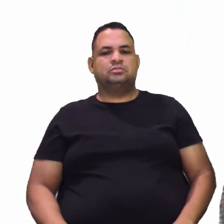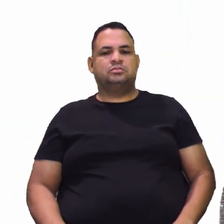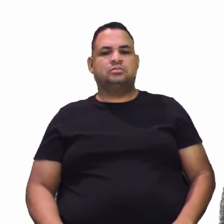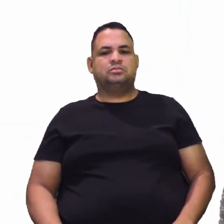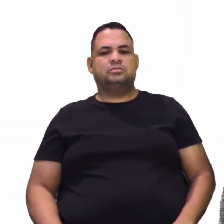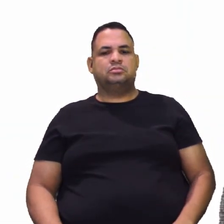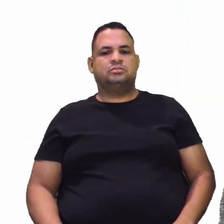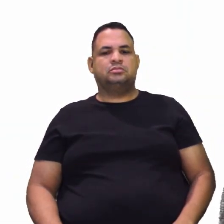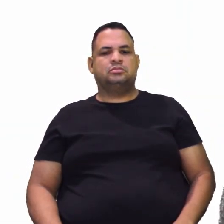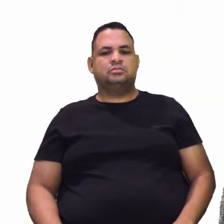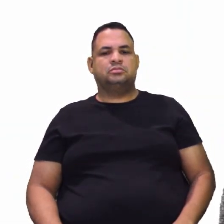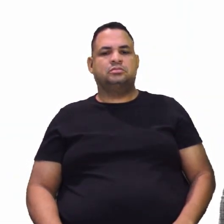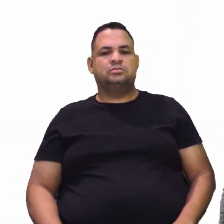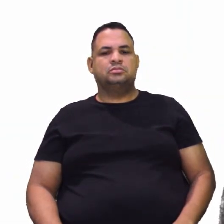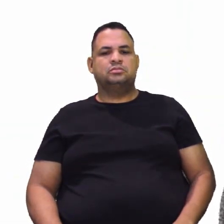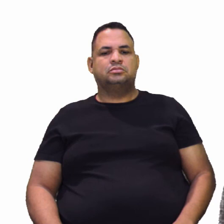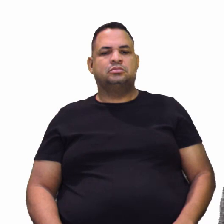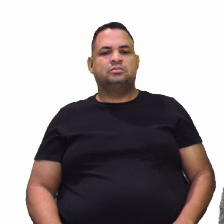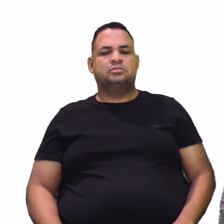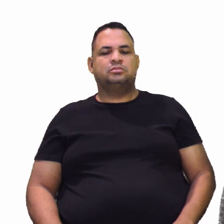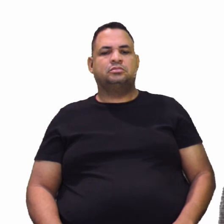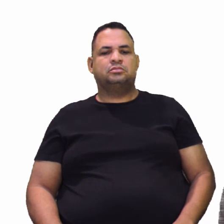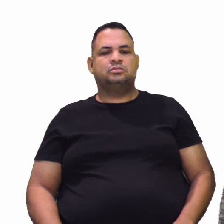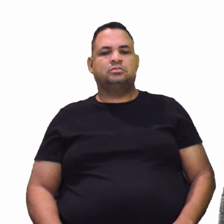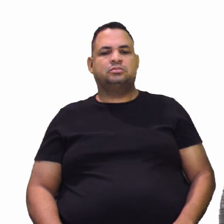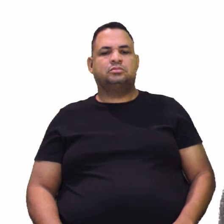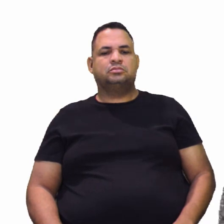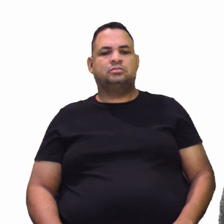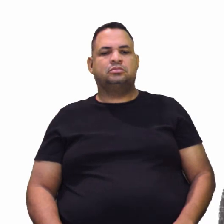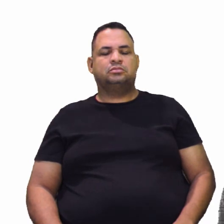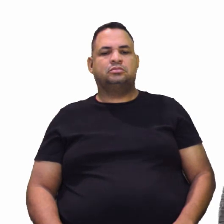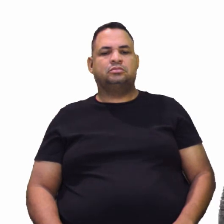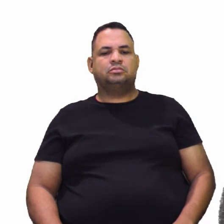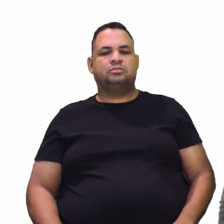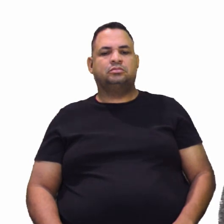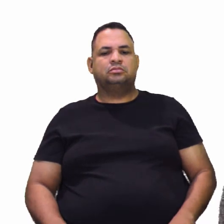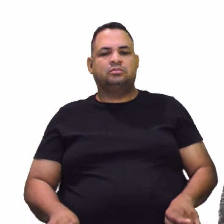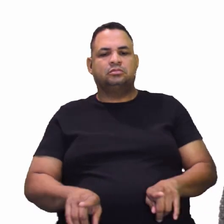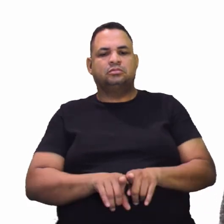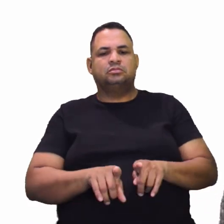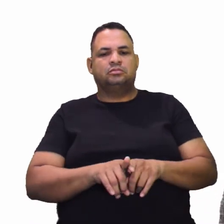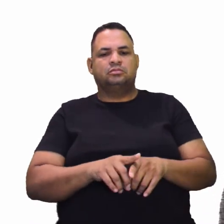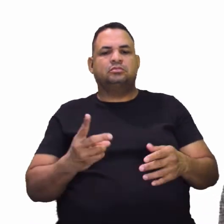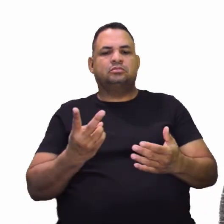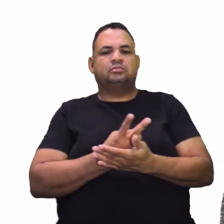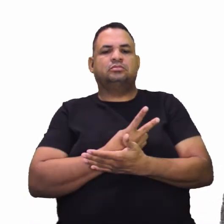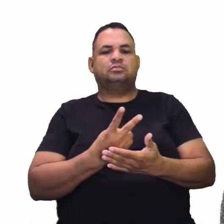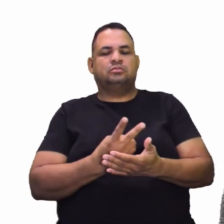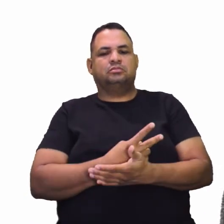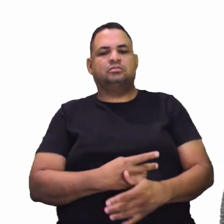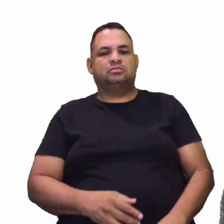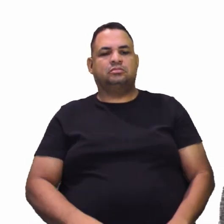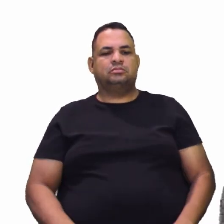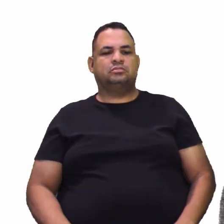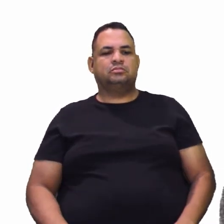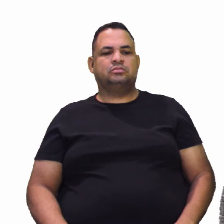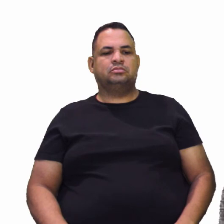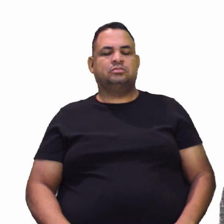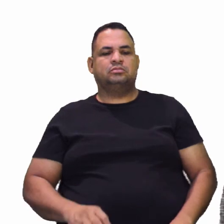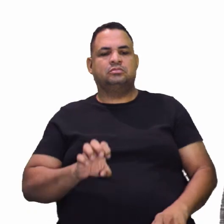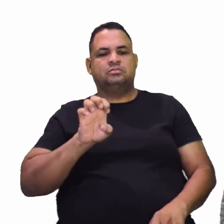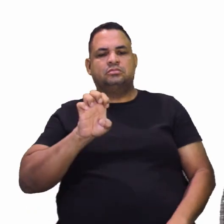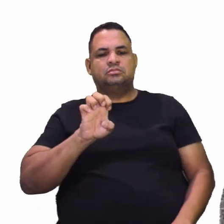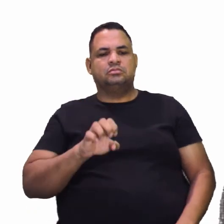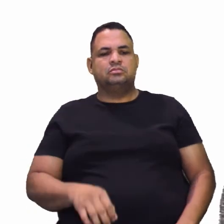o correto, seria o correto o everyday junto. Então, aqui também está errado. Na